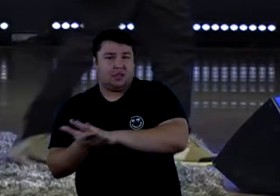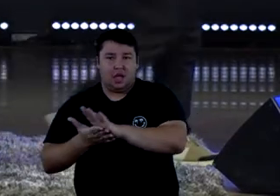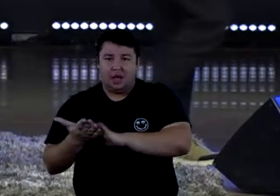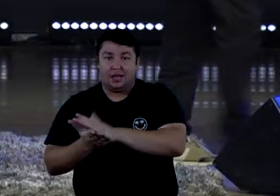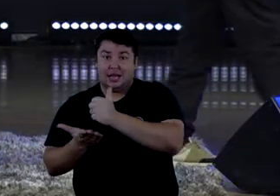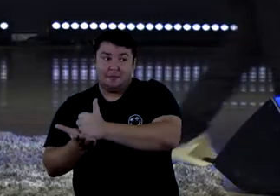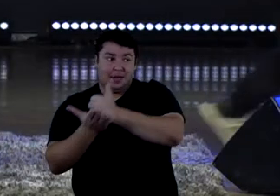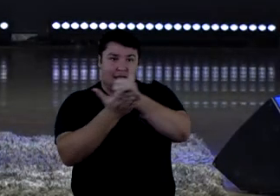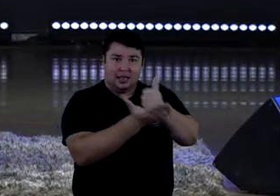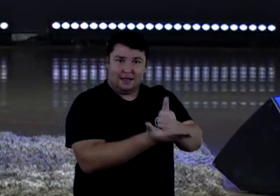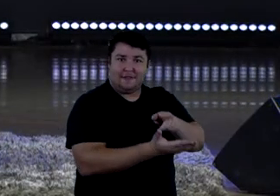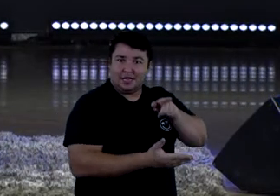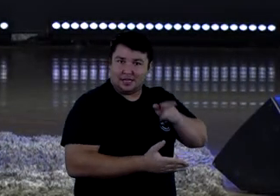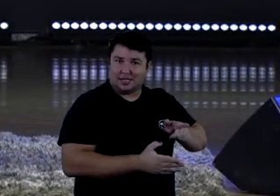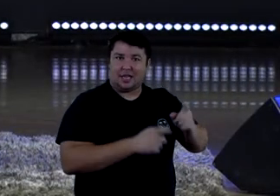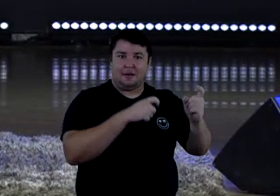hospital.